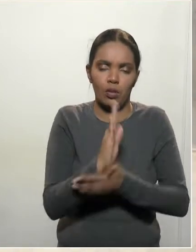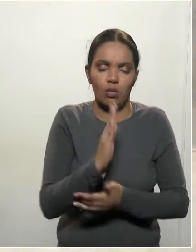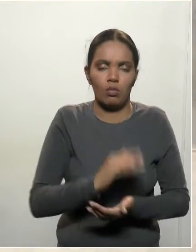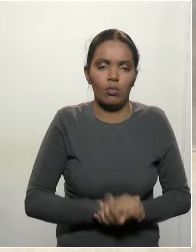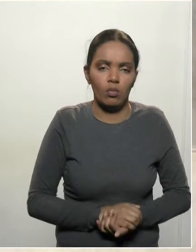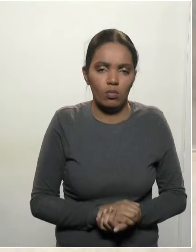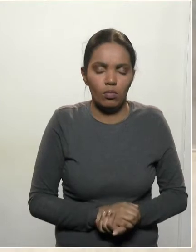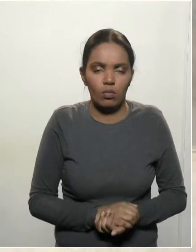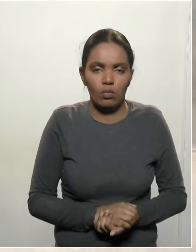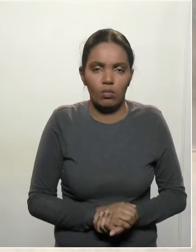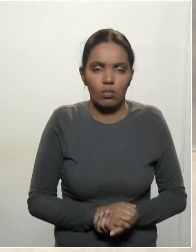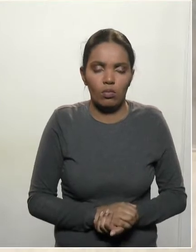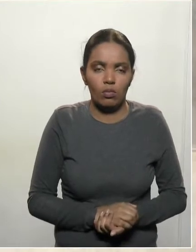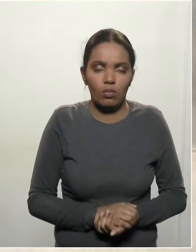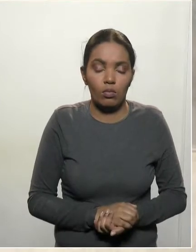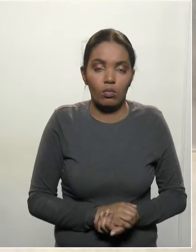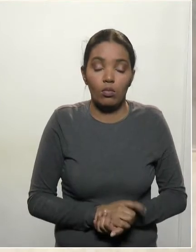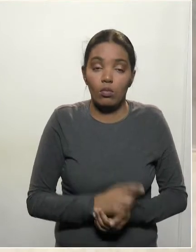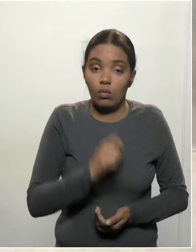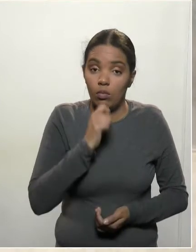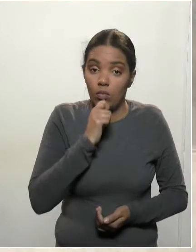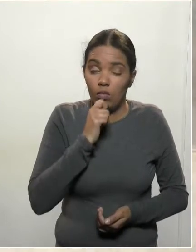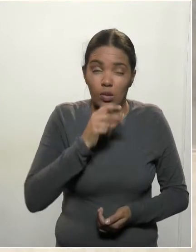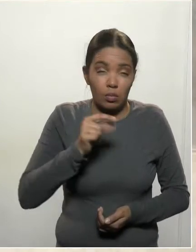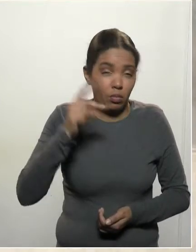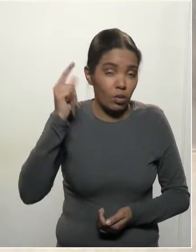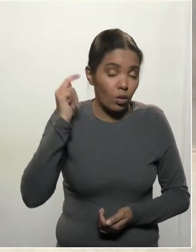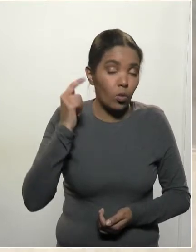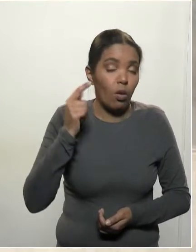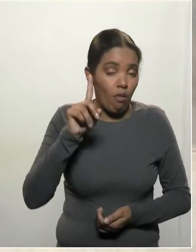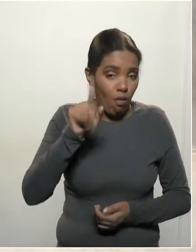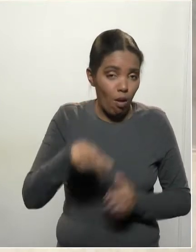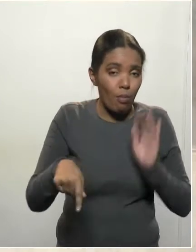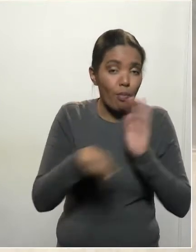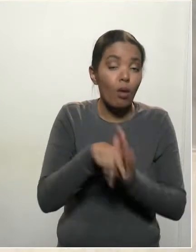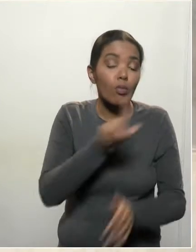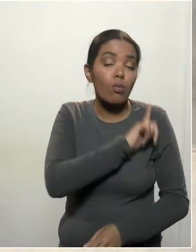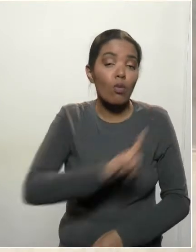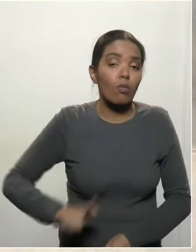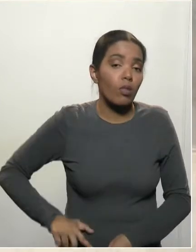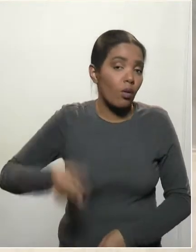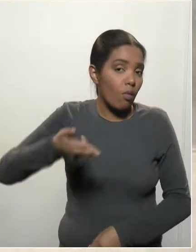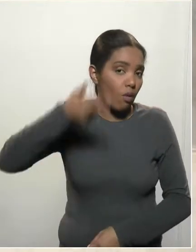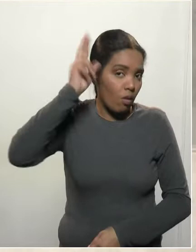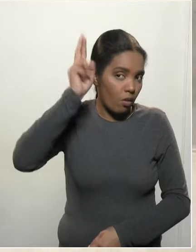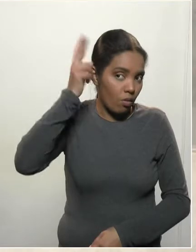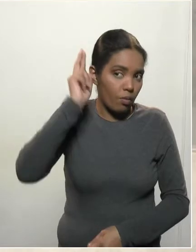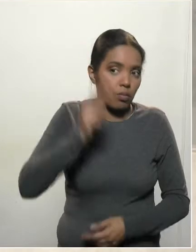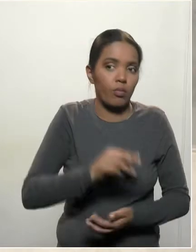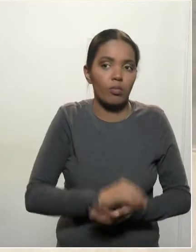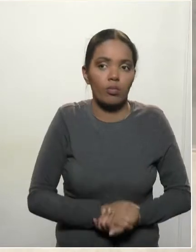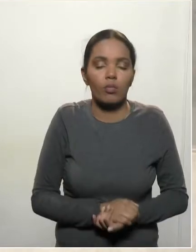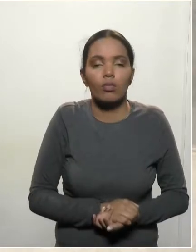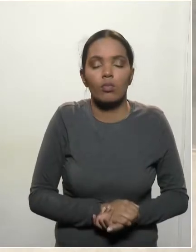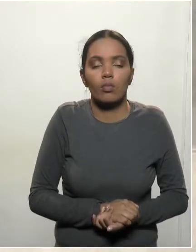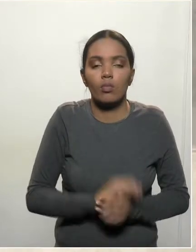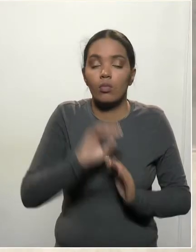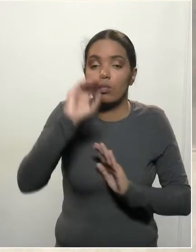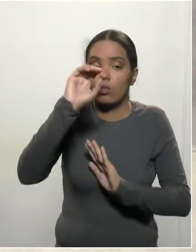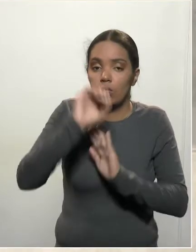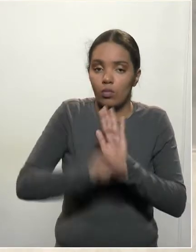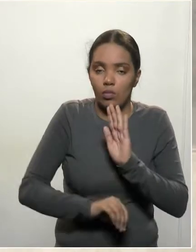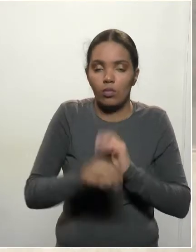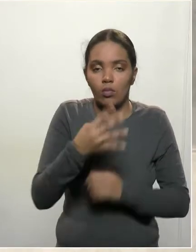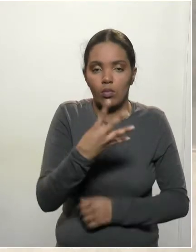viabilizá-la. Ainda no governo Requião, ofício número 2147/2020 da Casa Civil,